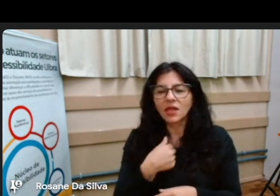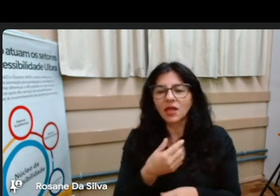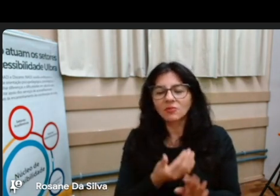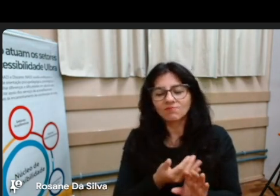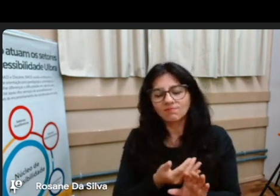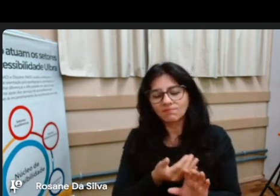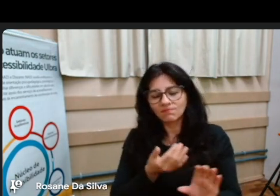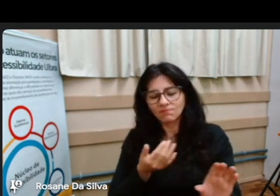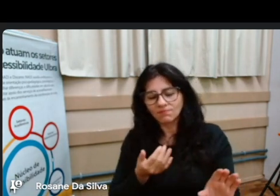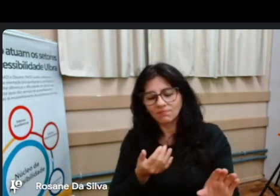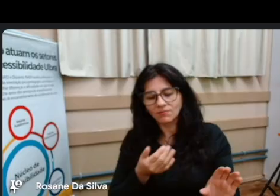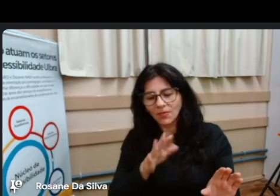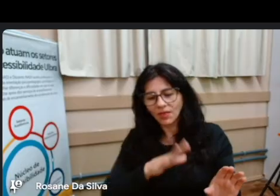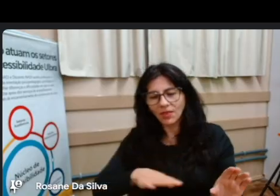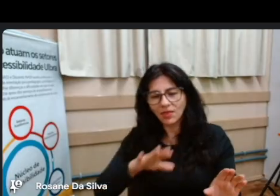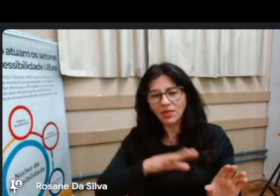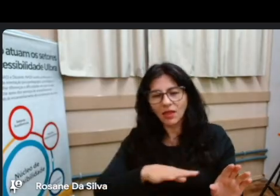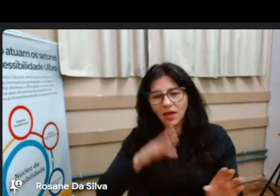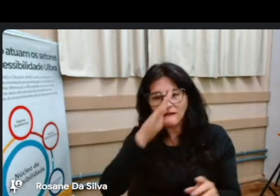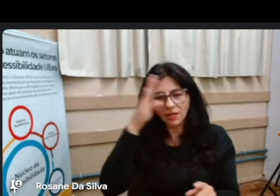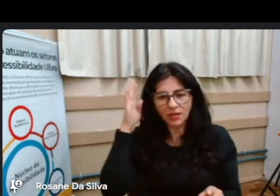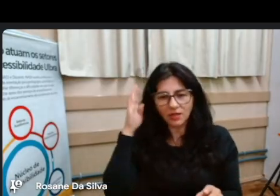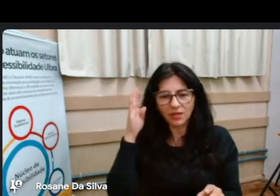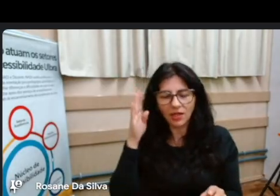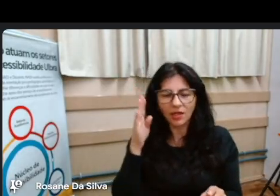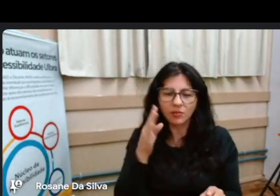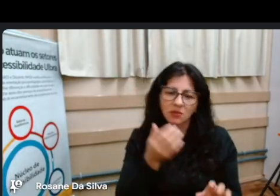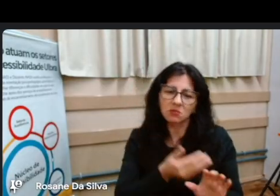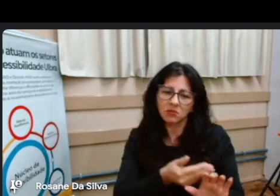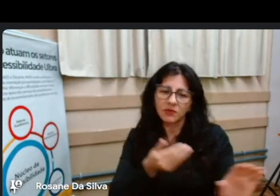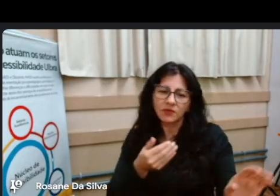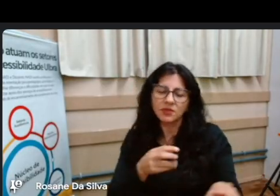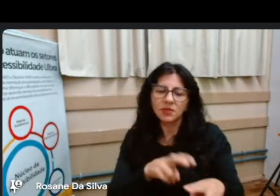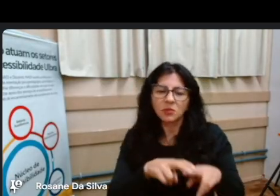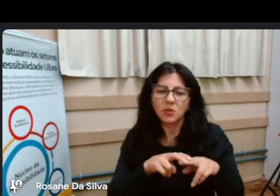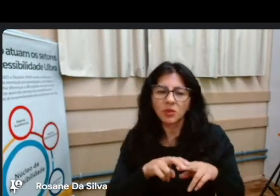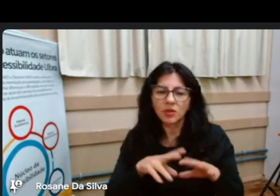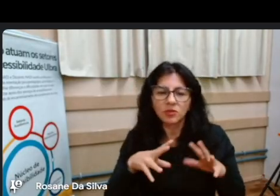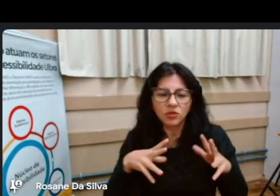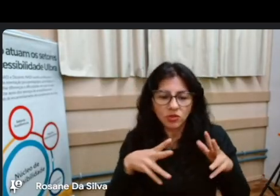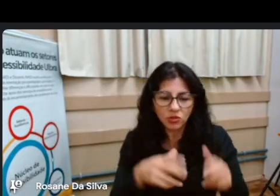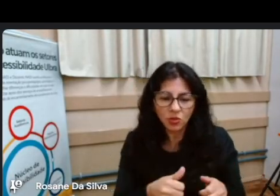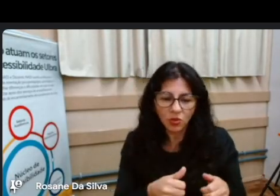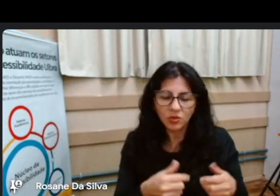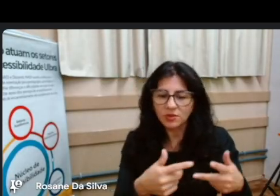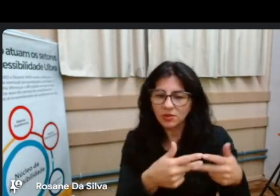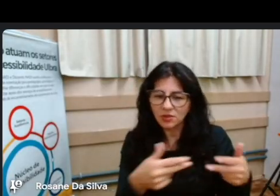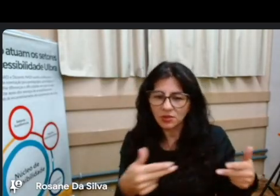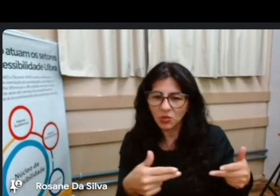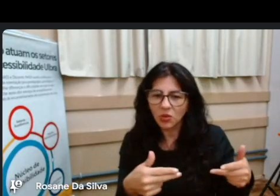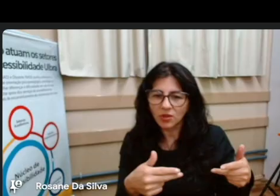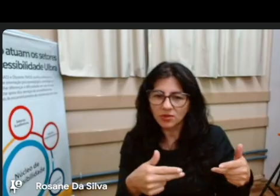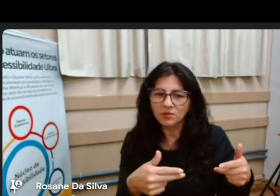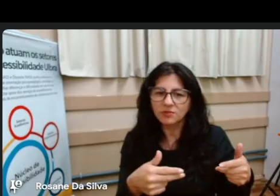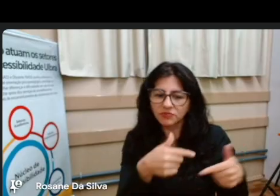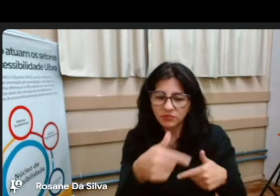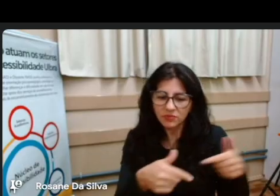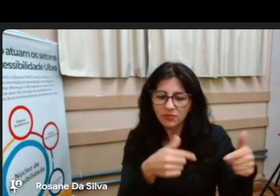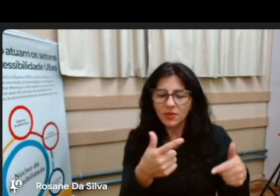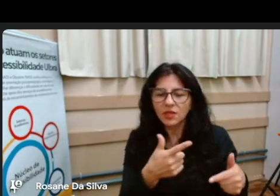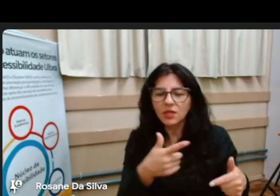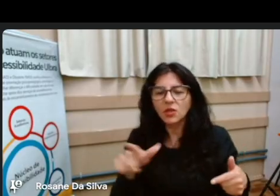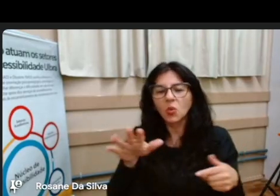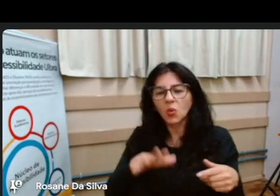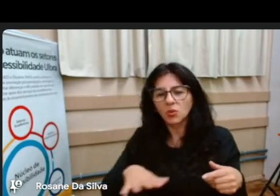eu enfim me afastei até um pouco né do Meio acadêmico em função de de todas as